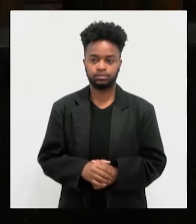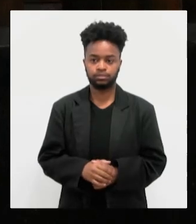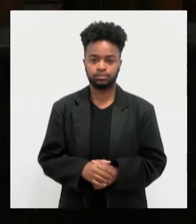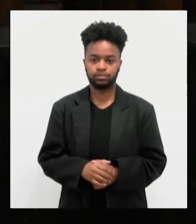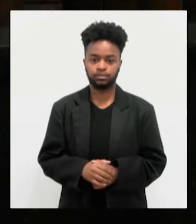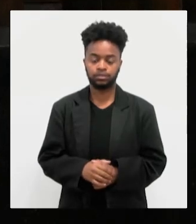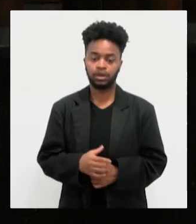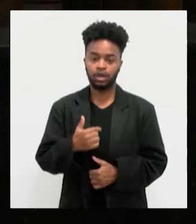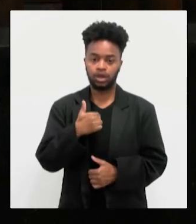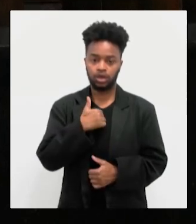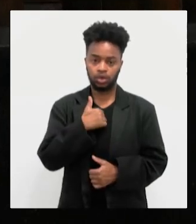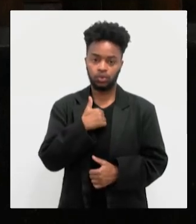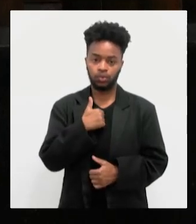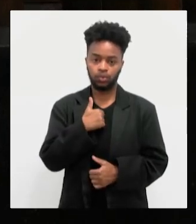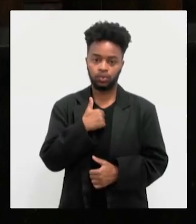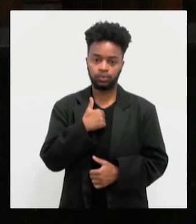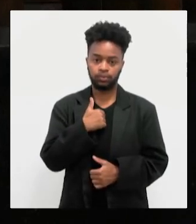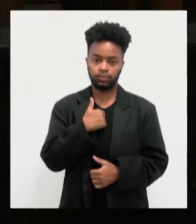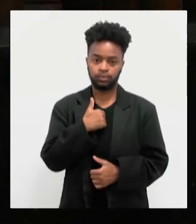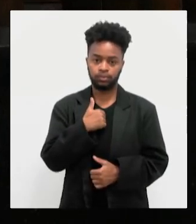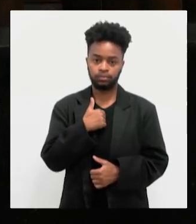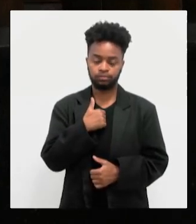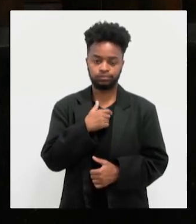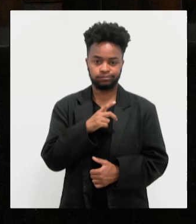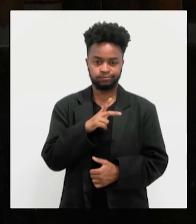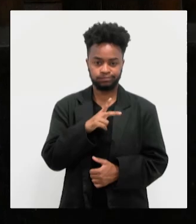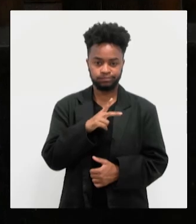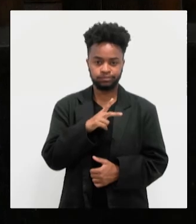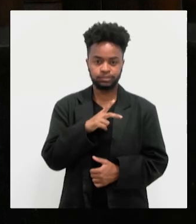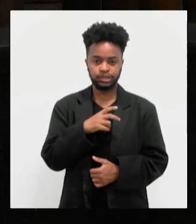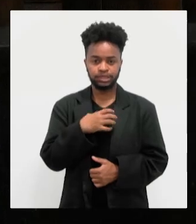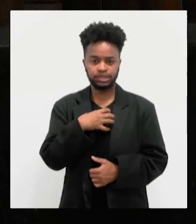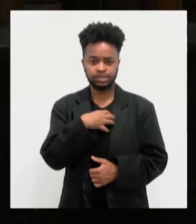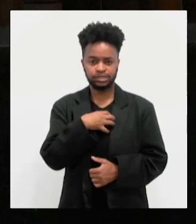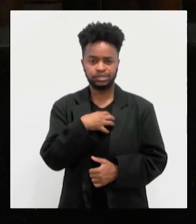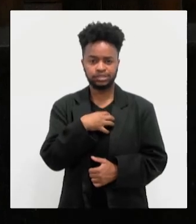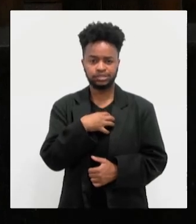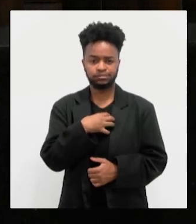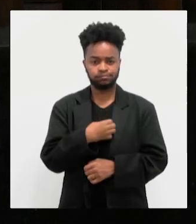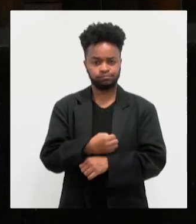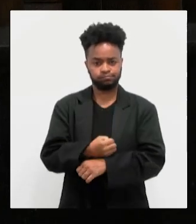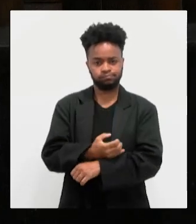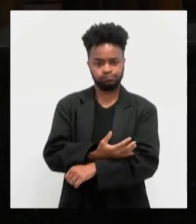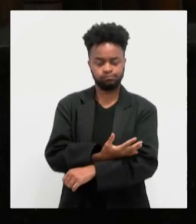Eu, particularmente, fiquei muito comovido